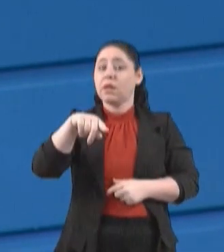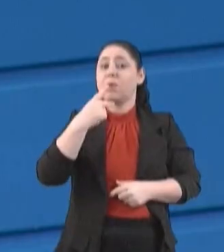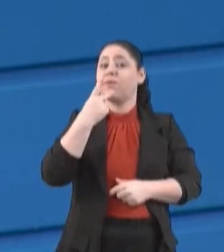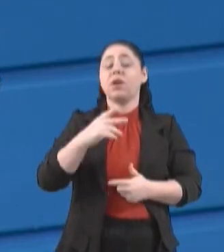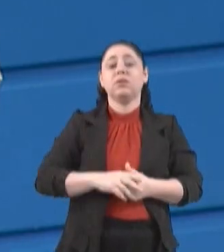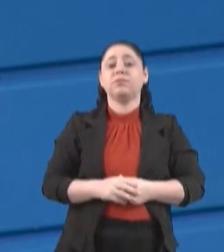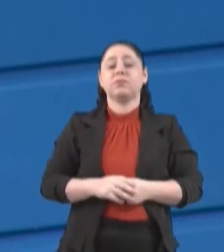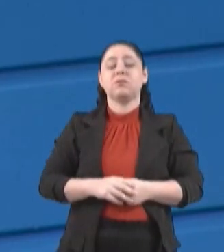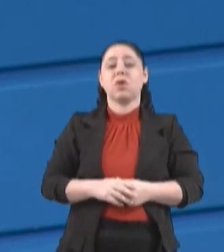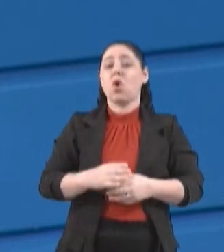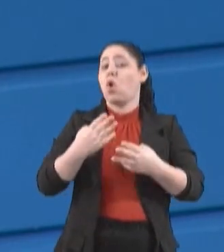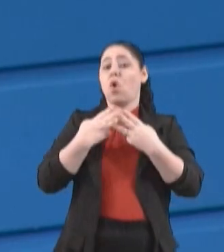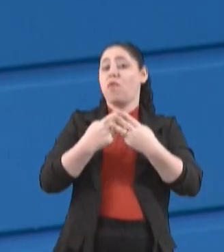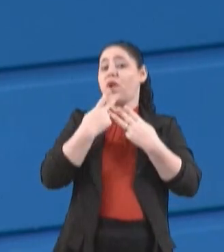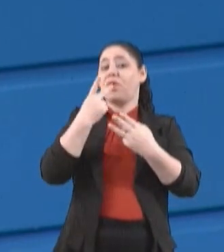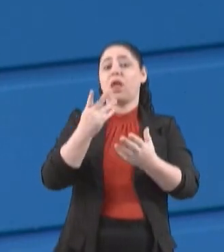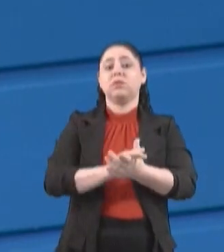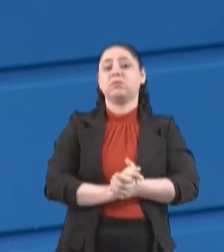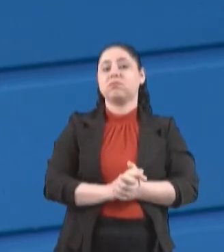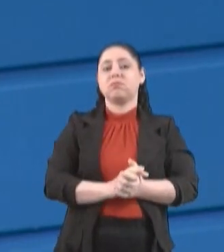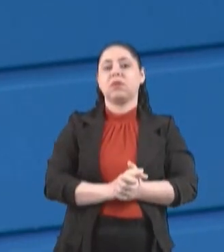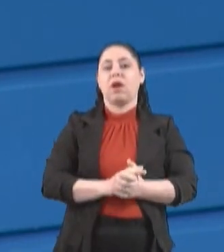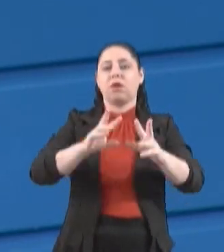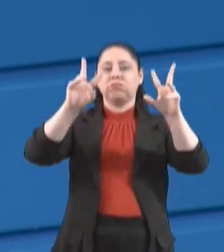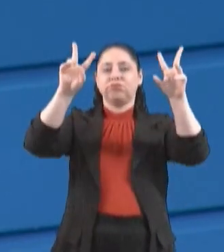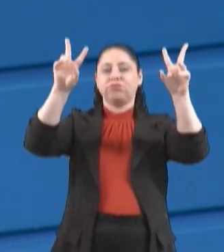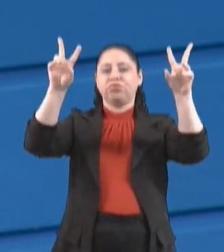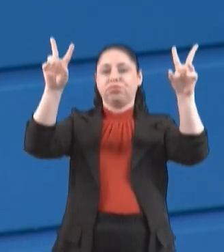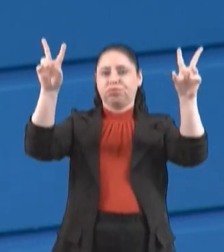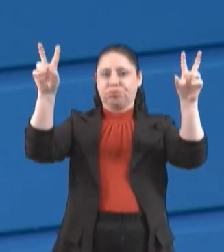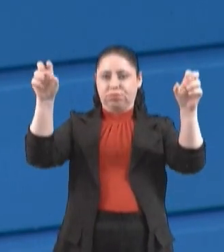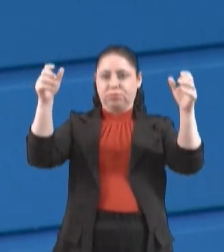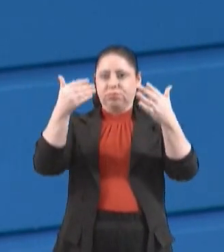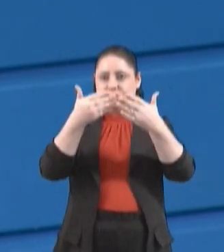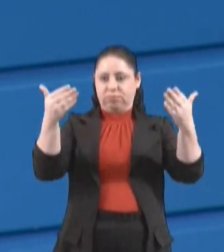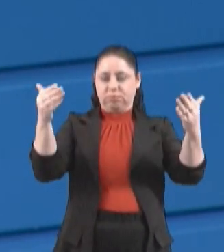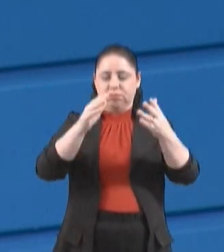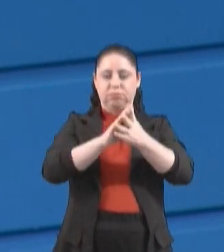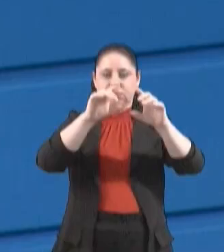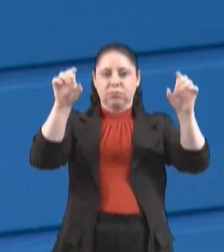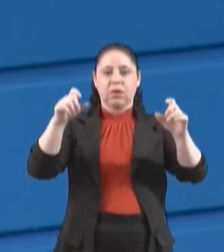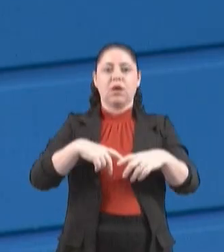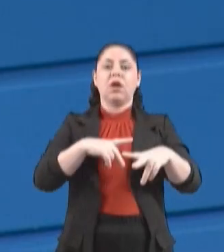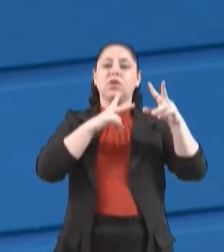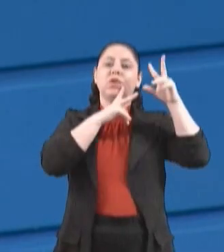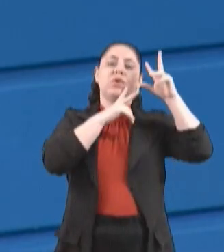depoimento à polícia, ele confessou o crime e ele declarou, abre aspas aqui, senhores e senhoras: